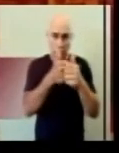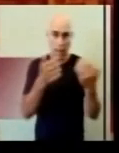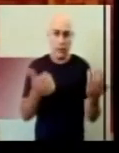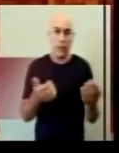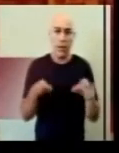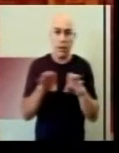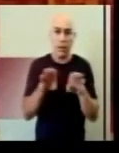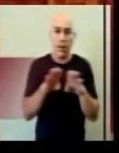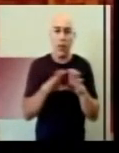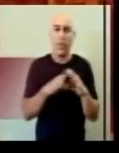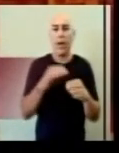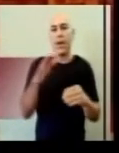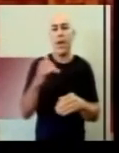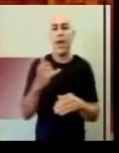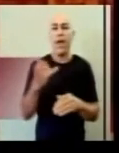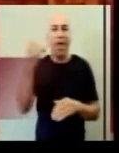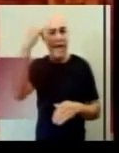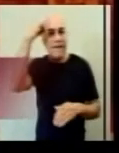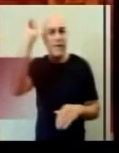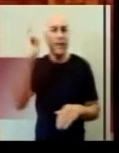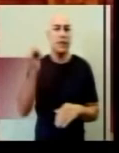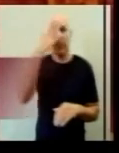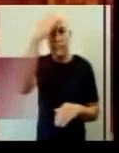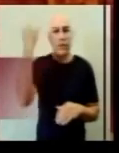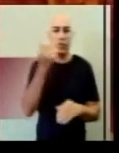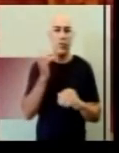evitar aglomerações em